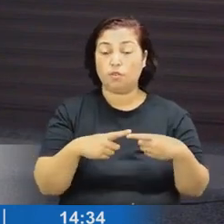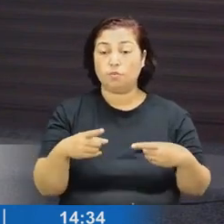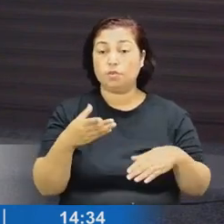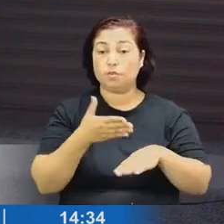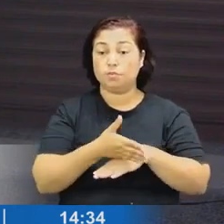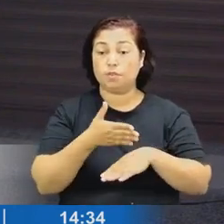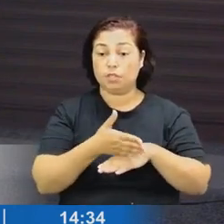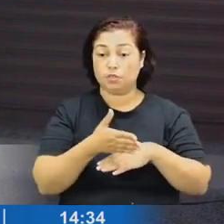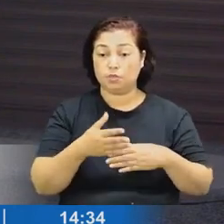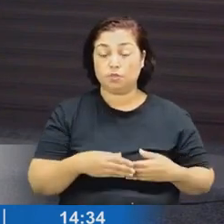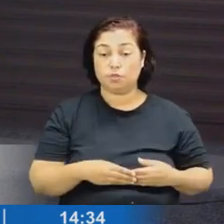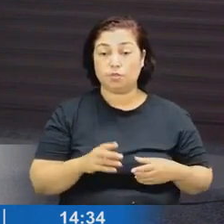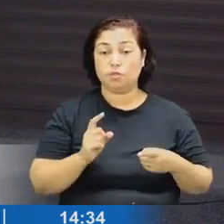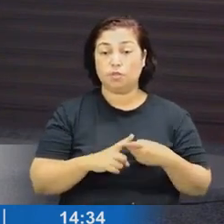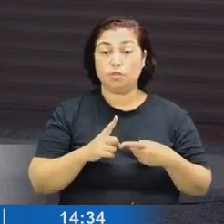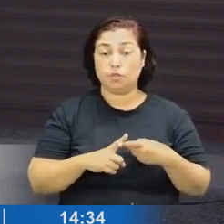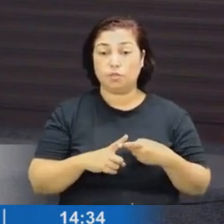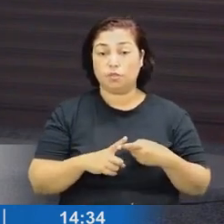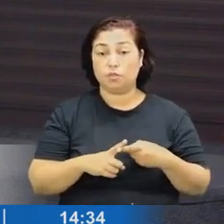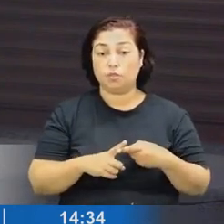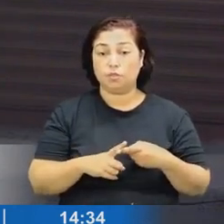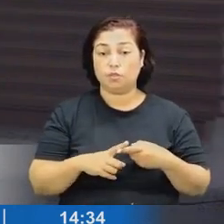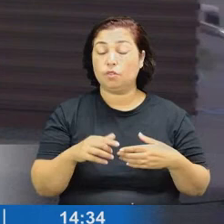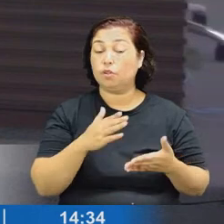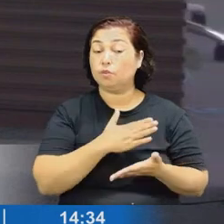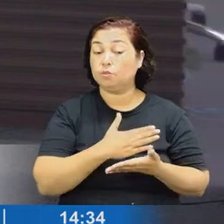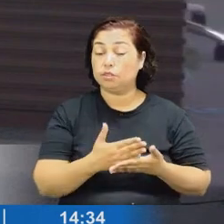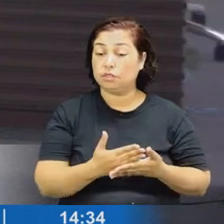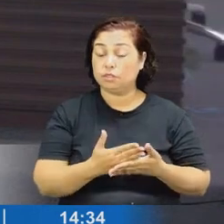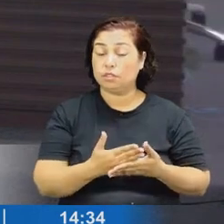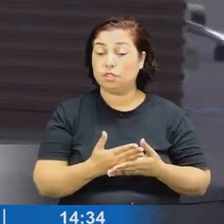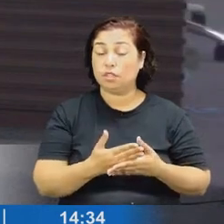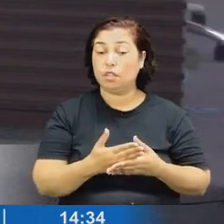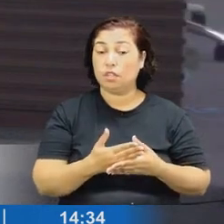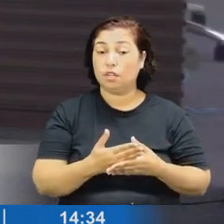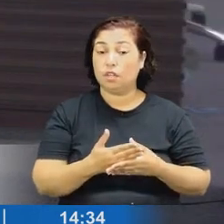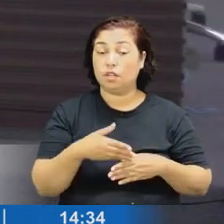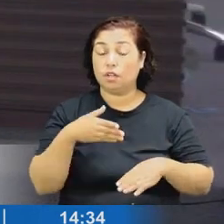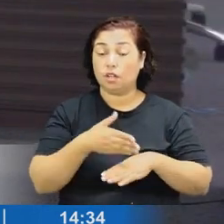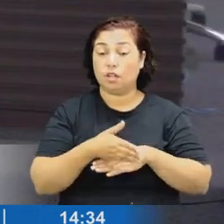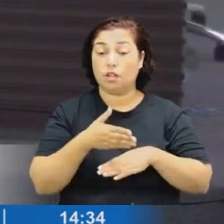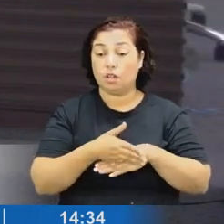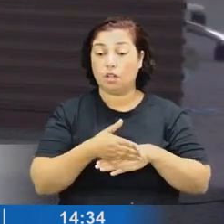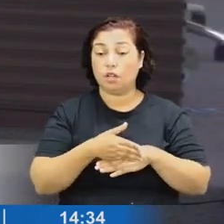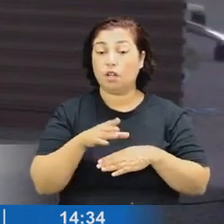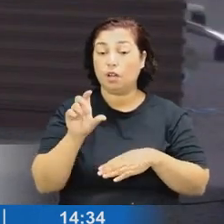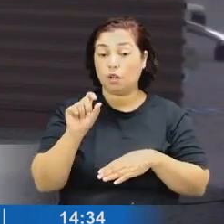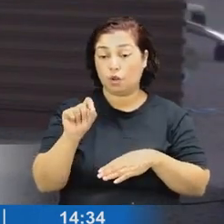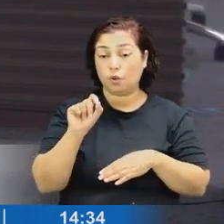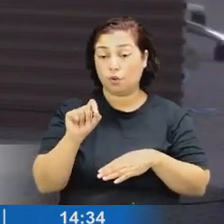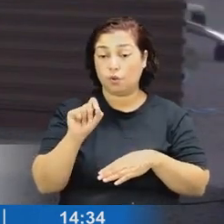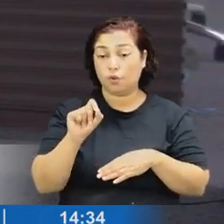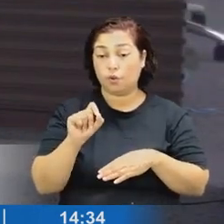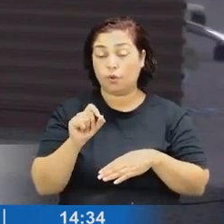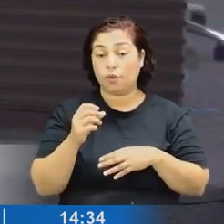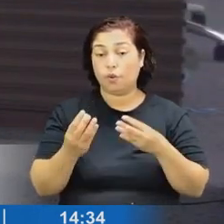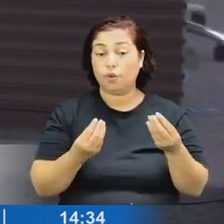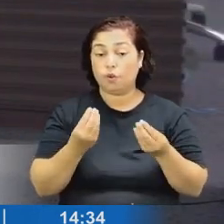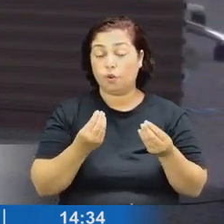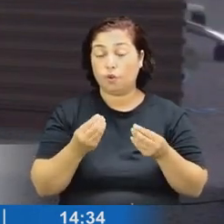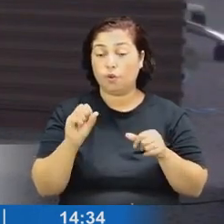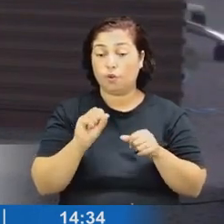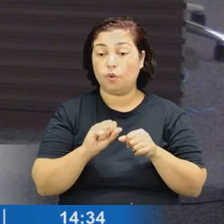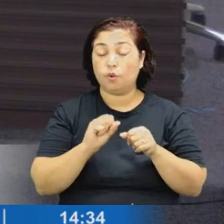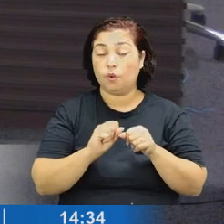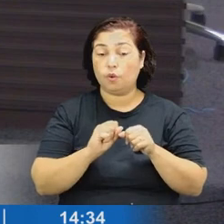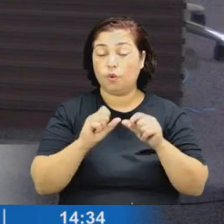práticos porque se eu entrar direto na praticidade que seria o que que é praticidade né como que a gente faz